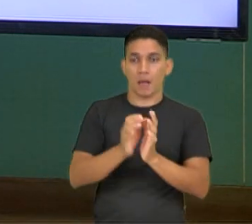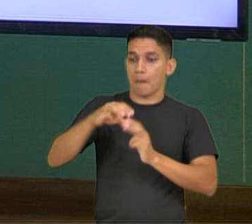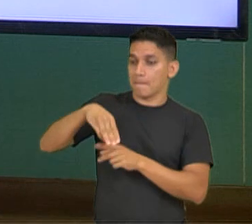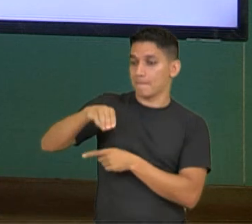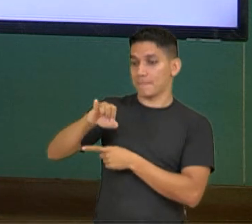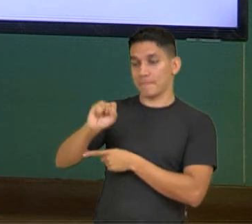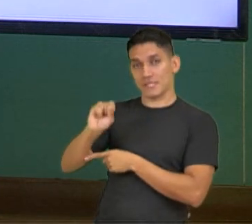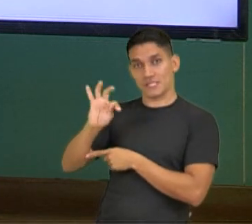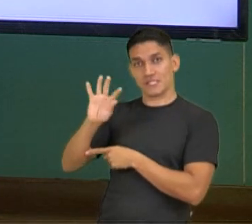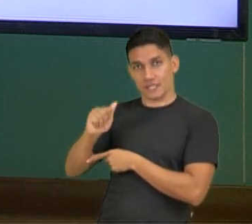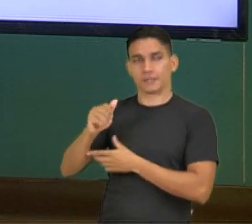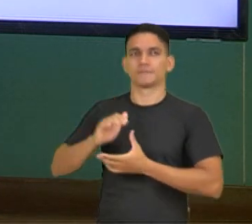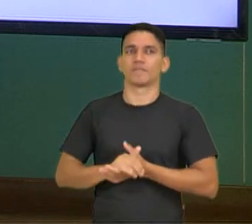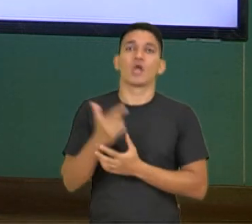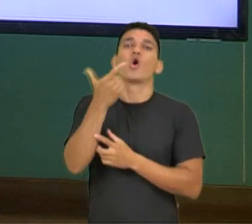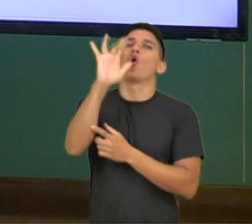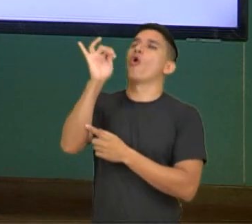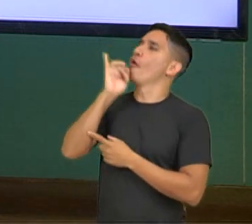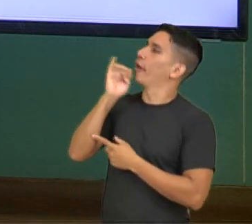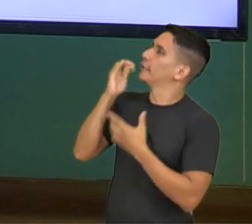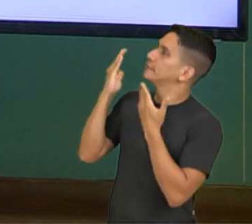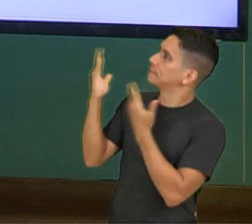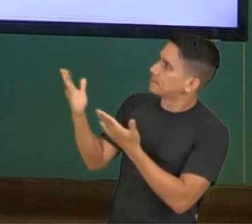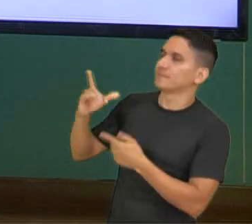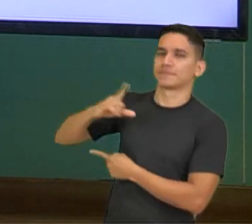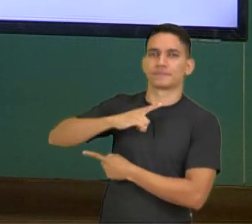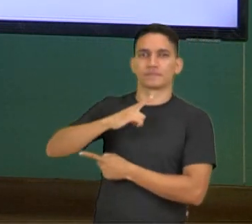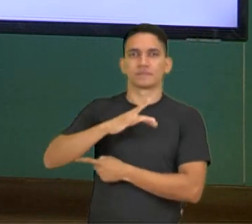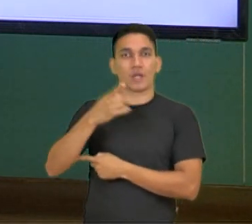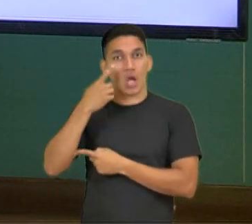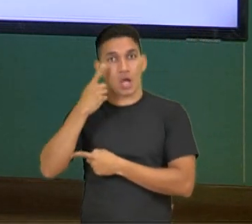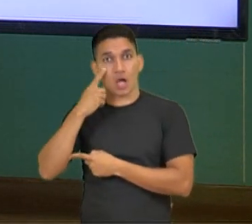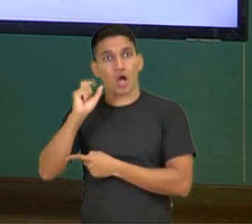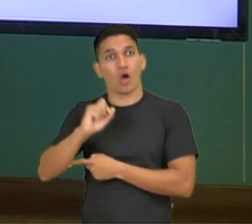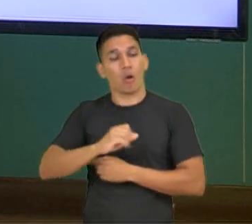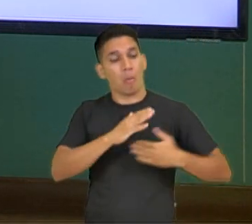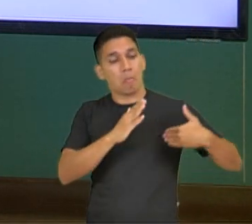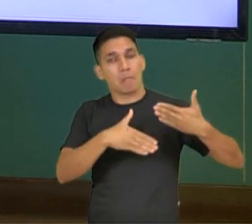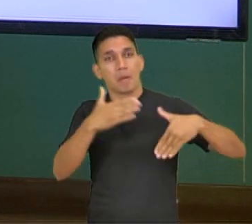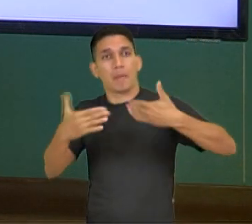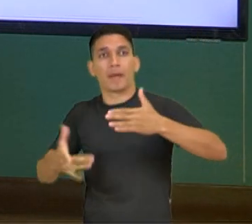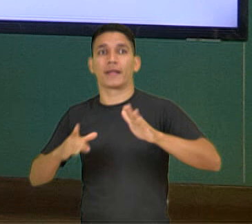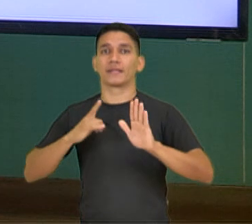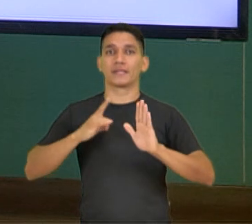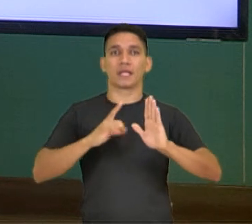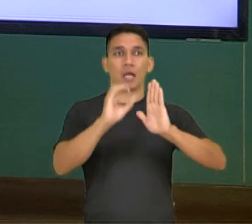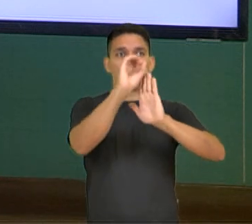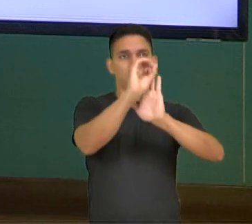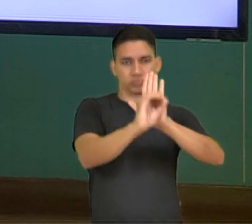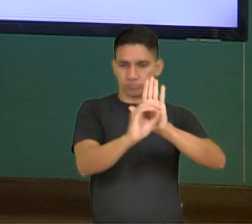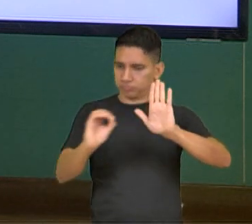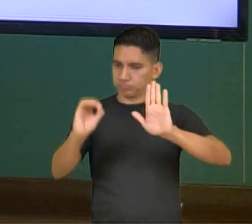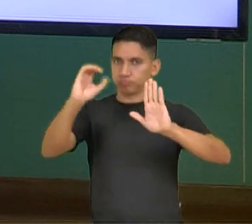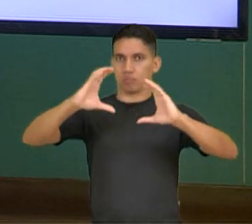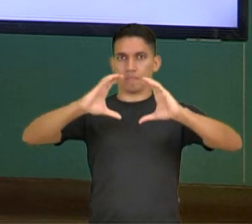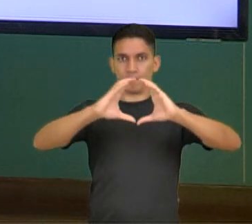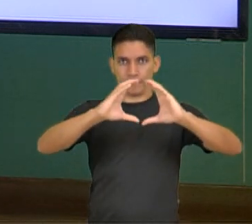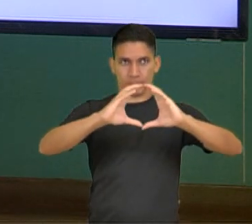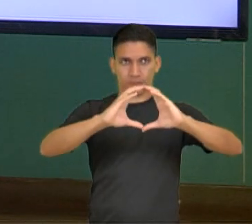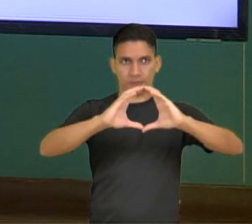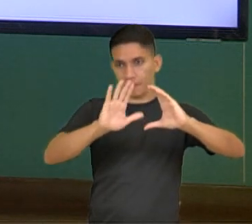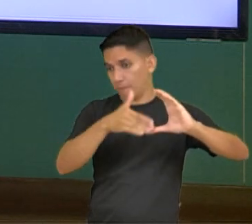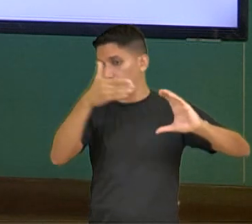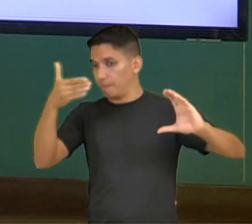mistas. Aqui nós temos outros exemplos aqui. Veja, uma sequência formando uma cadeia fechada e aqui